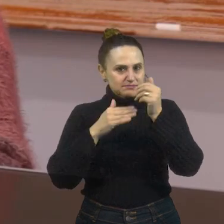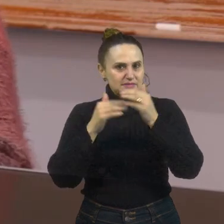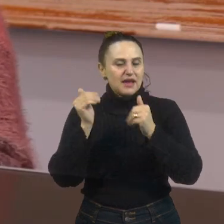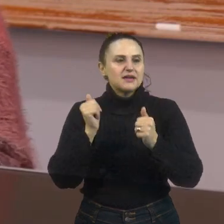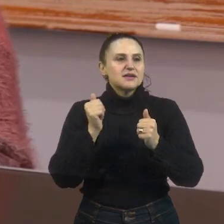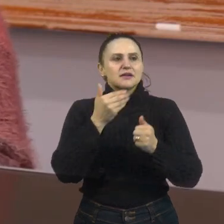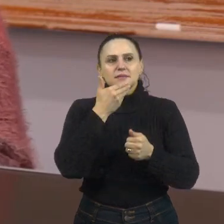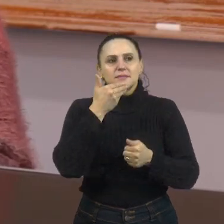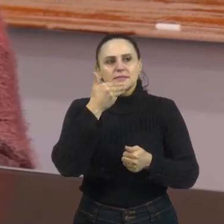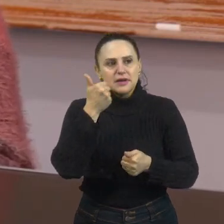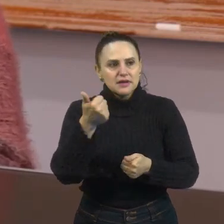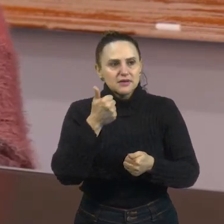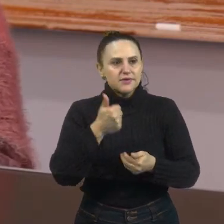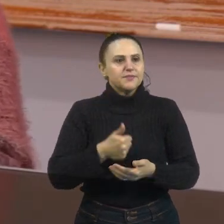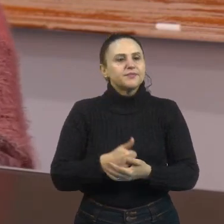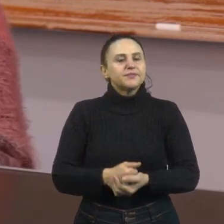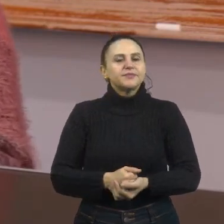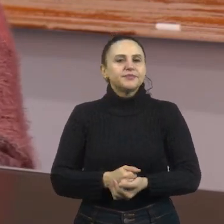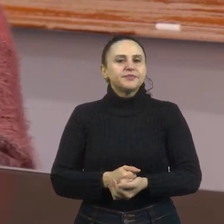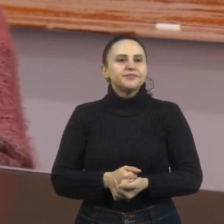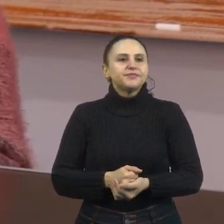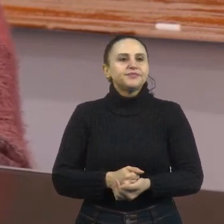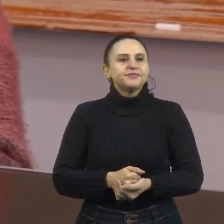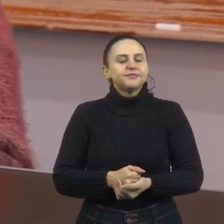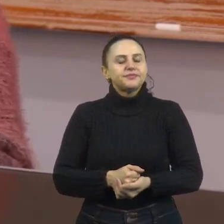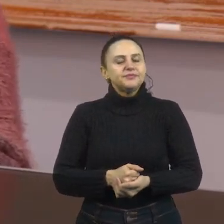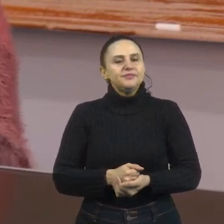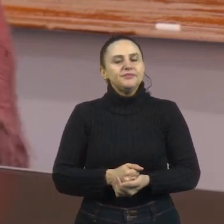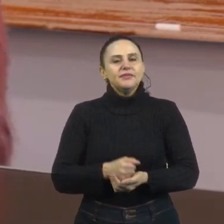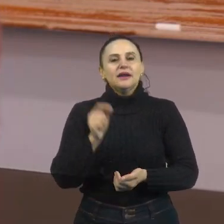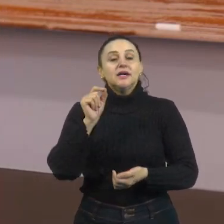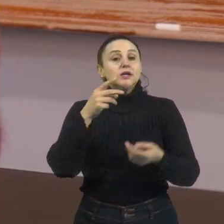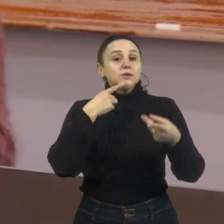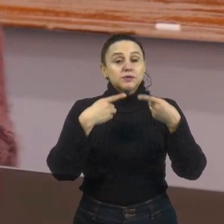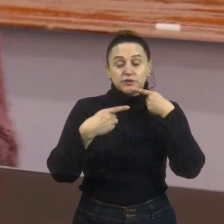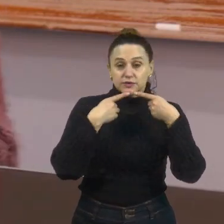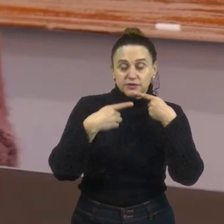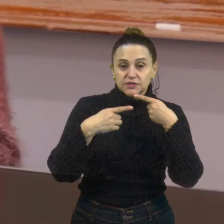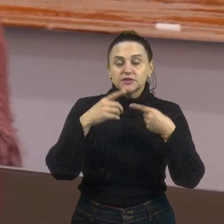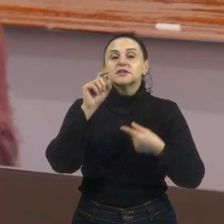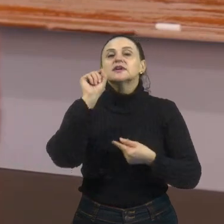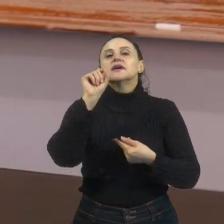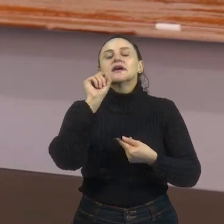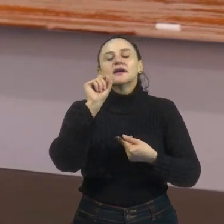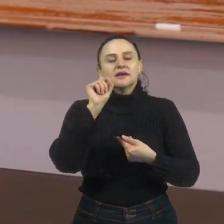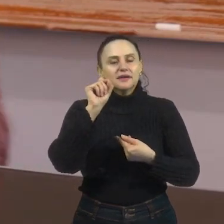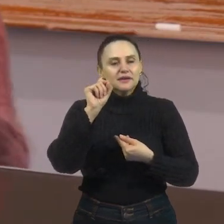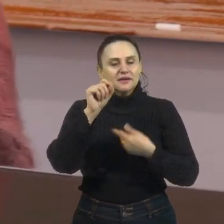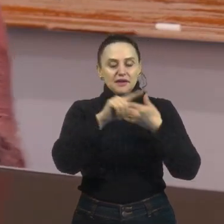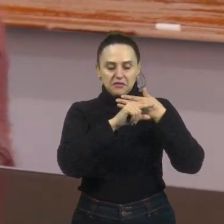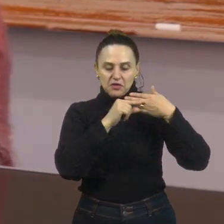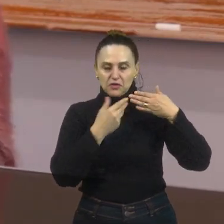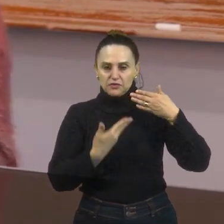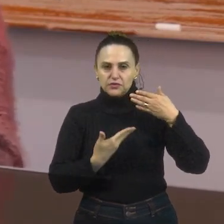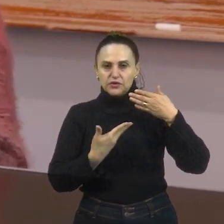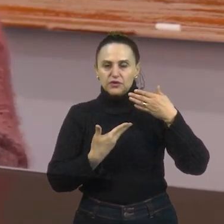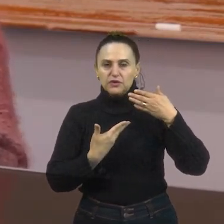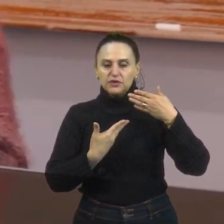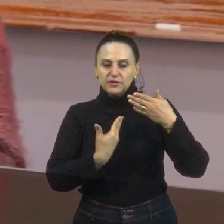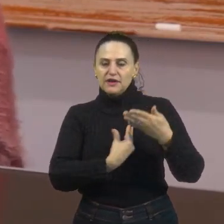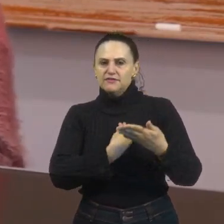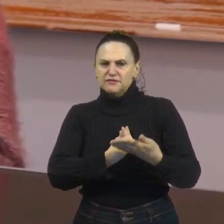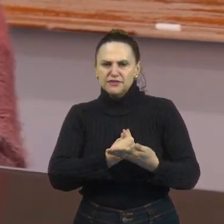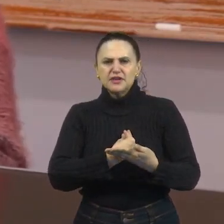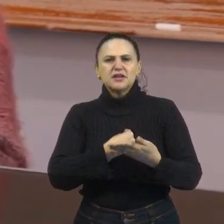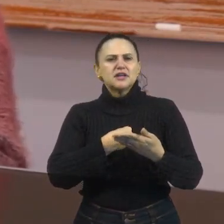essa, melhorar nossas práticas. Então, nós vamos discutir, então, quem é o Vygotsky, né? Qual é o contexto histórico da vida e obra